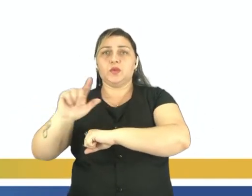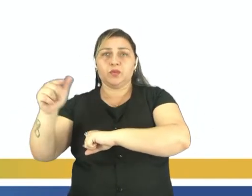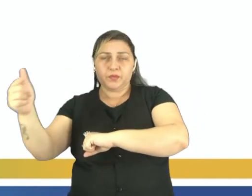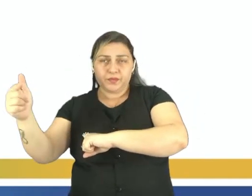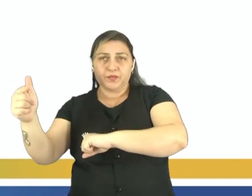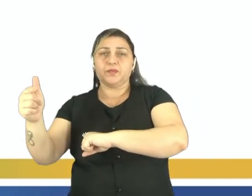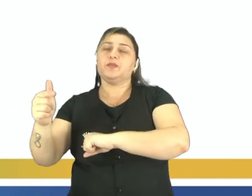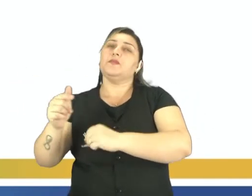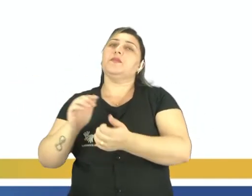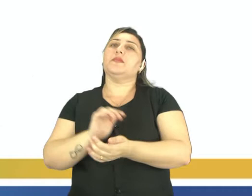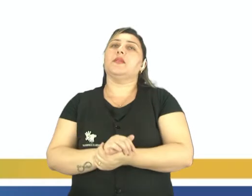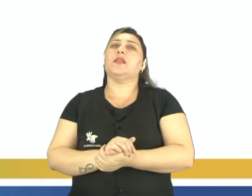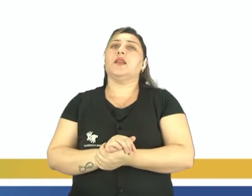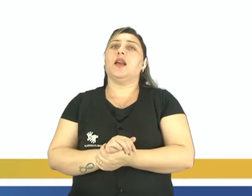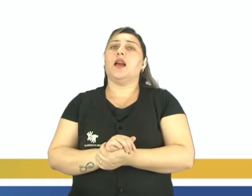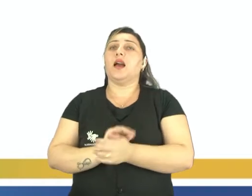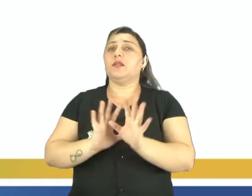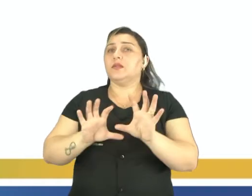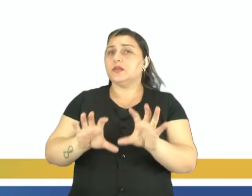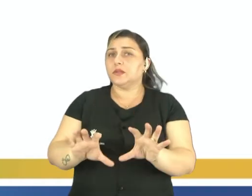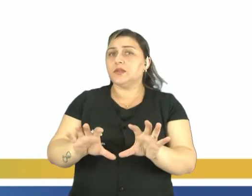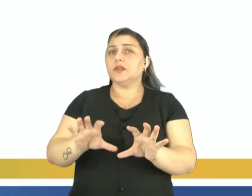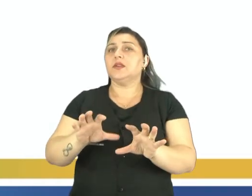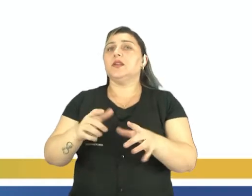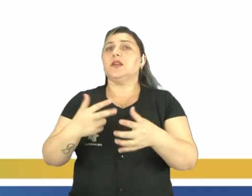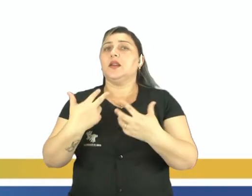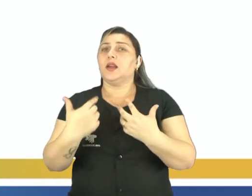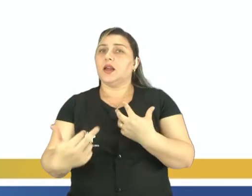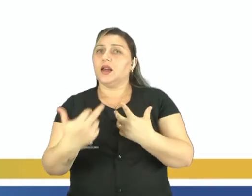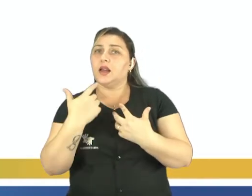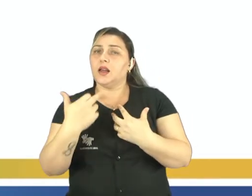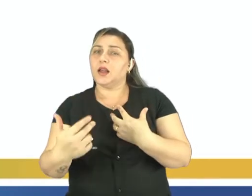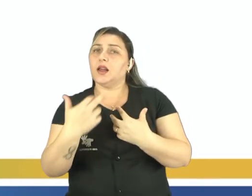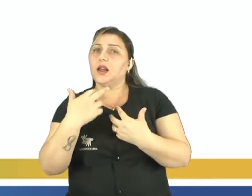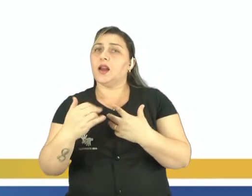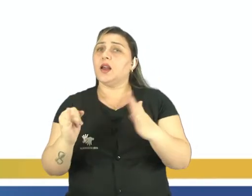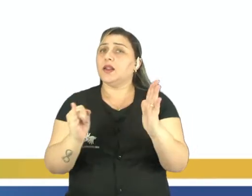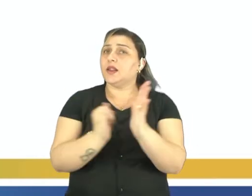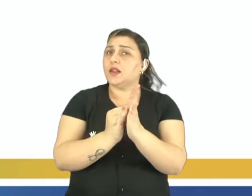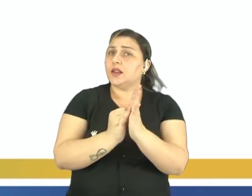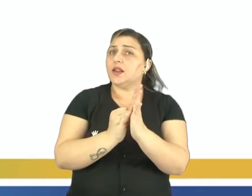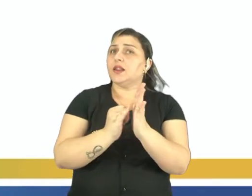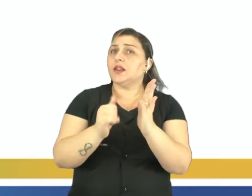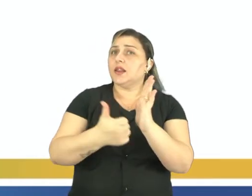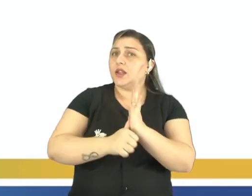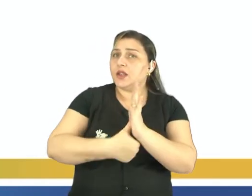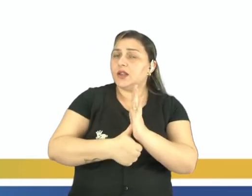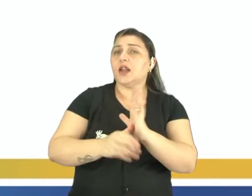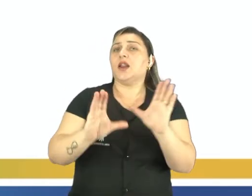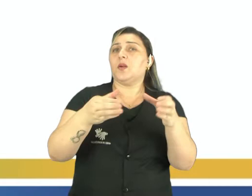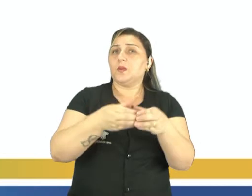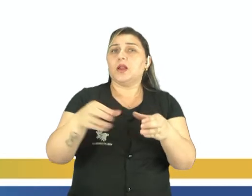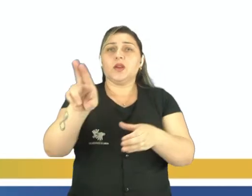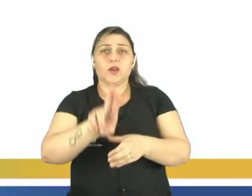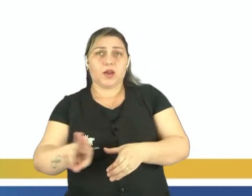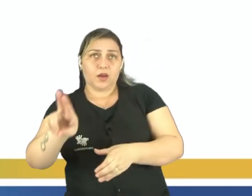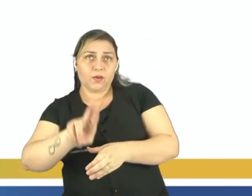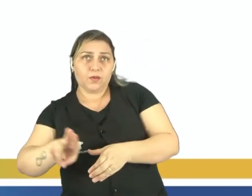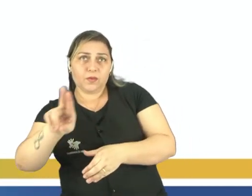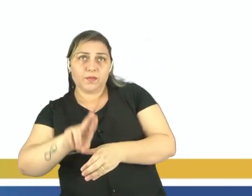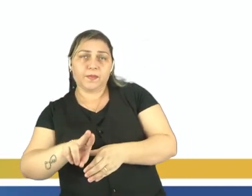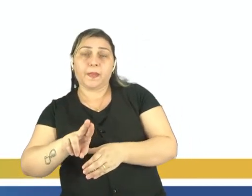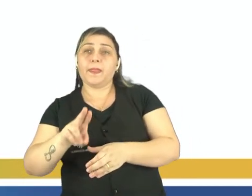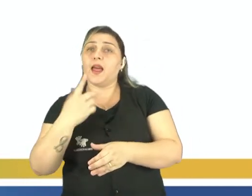e assim por diante. De qualquer modo, a língua constitui marca identitária da comunidade que a usa, ou seja,